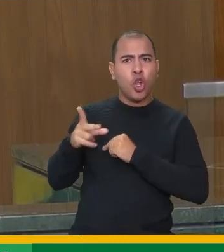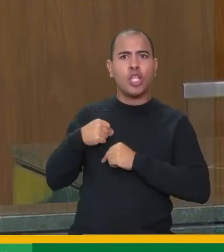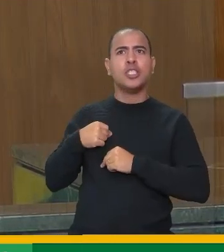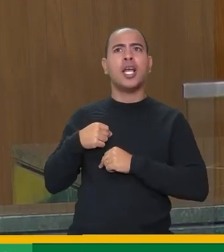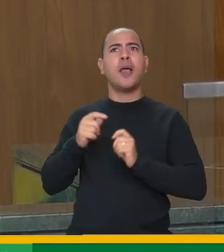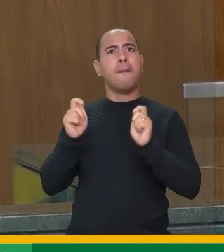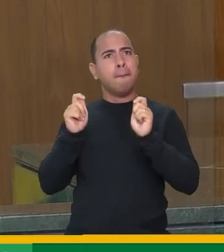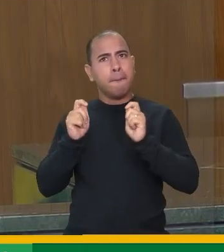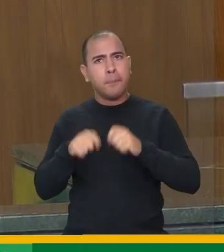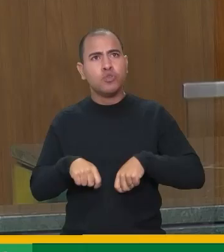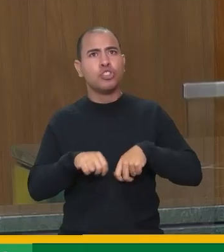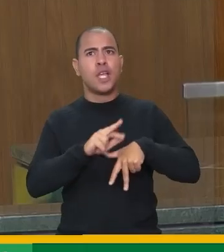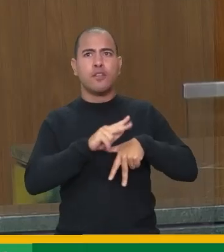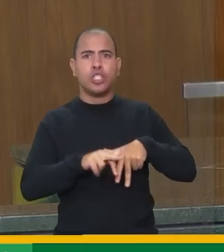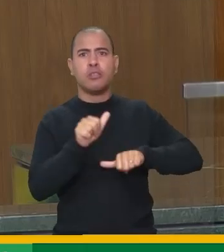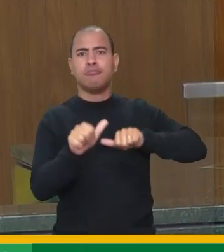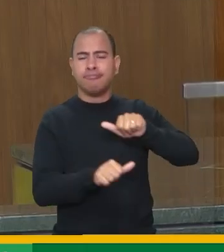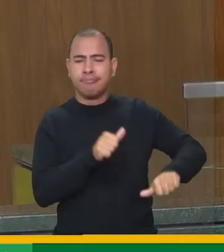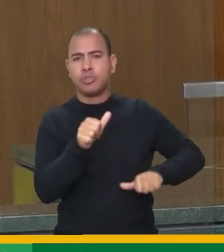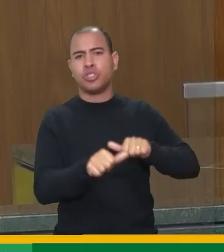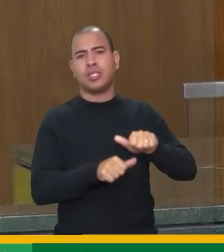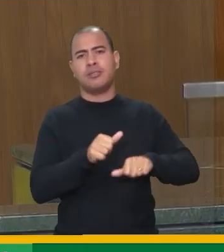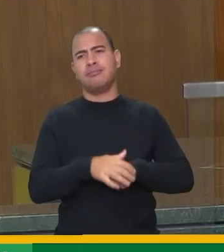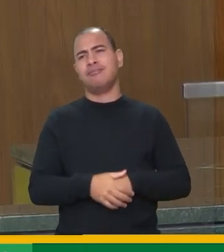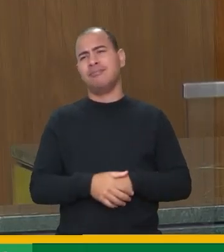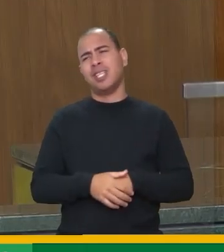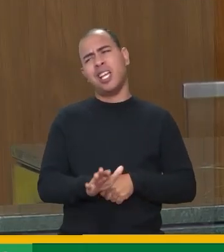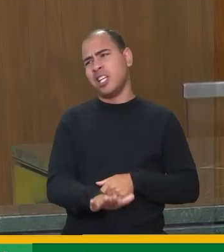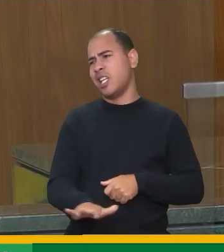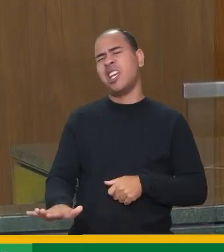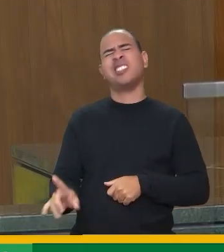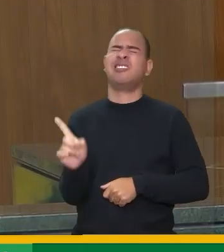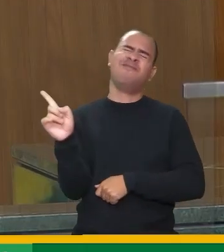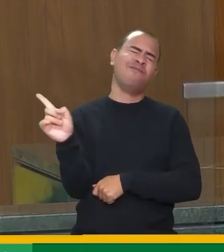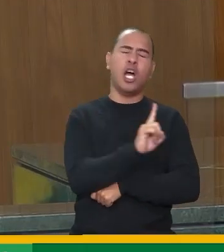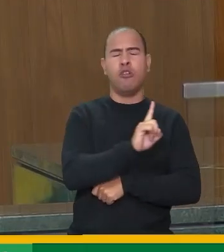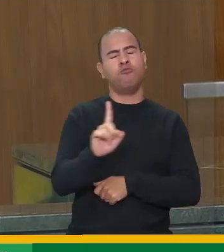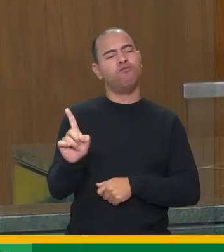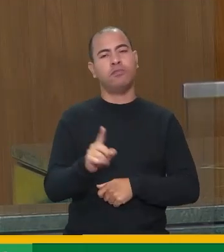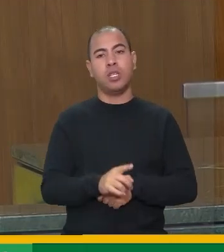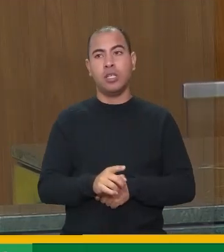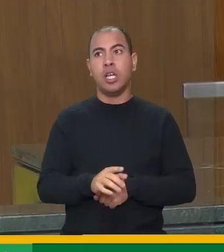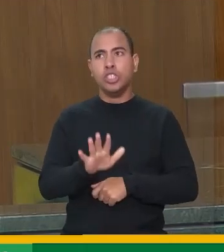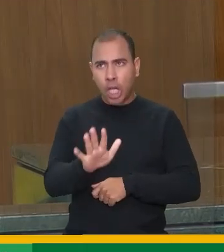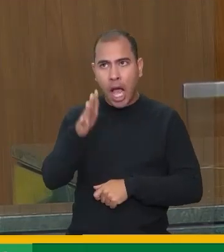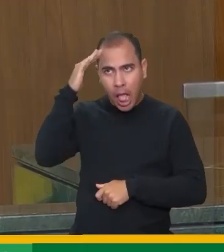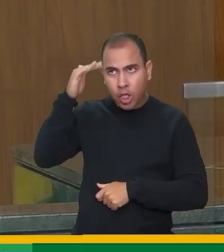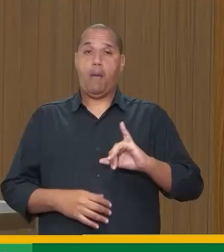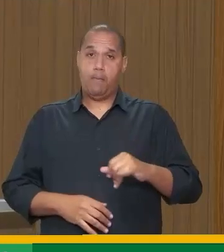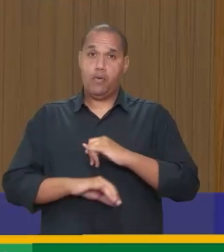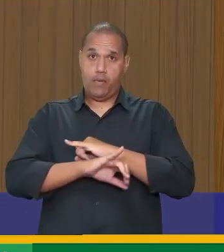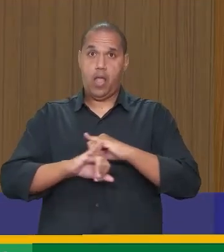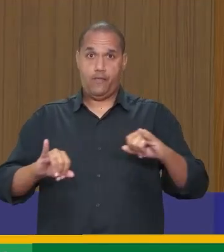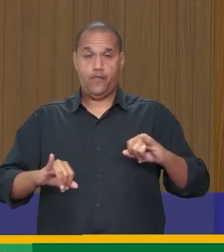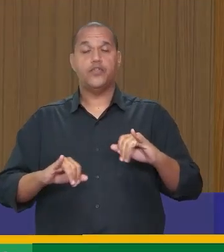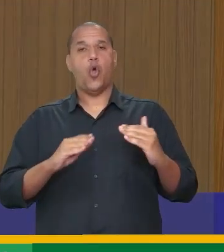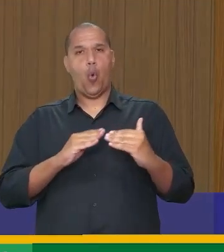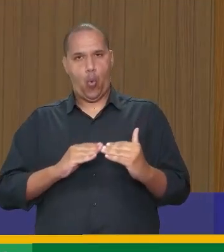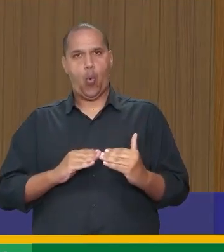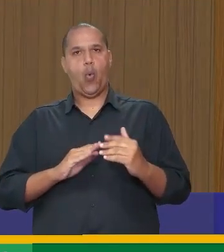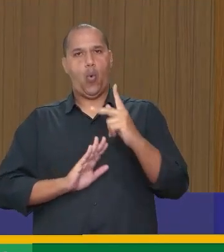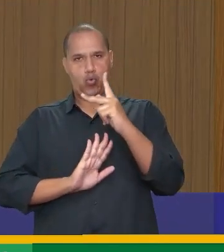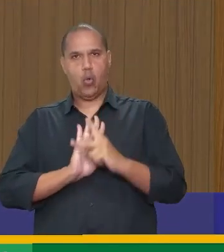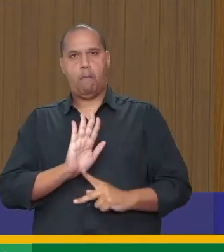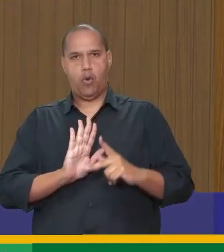uma mudança de sexo criança não gente se você é a maior de idade o problema é seu mas criança não por favor o deputado estadual